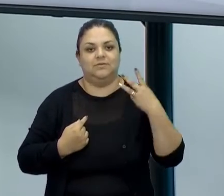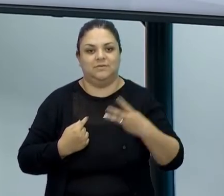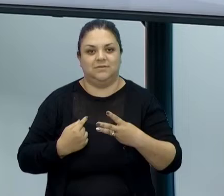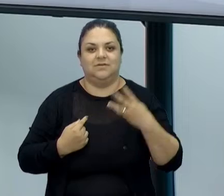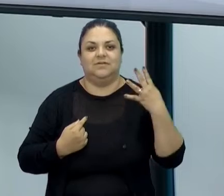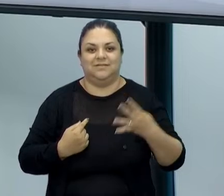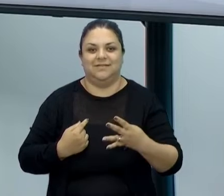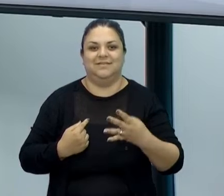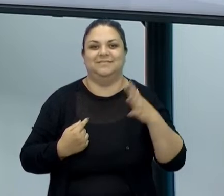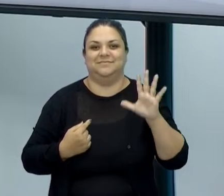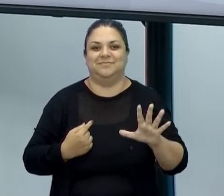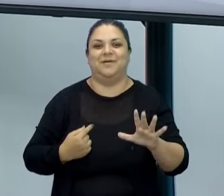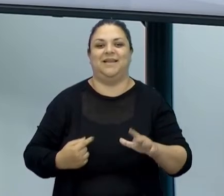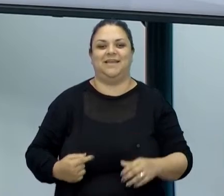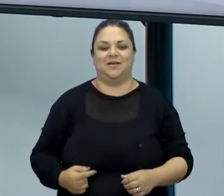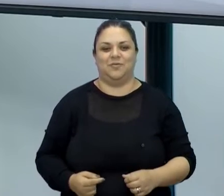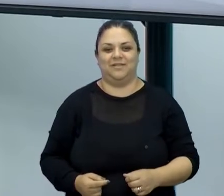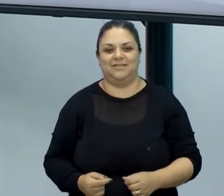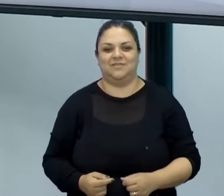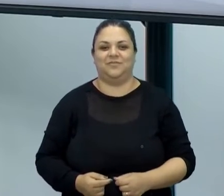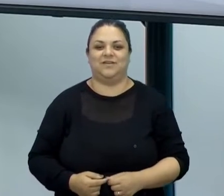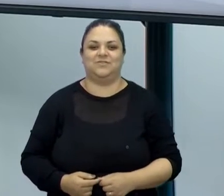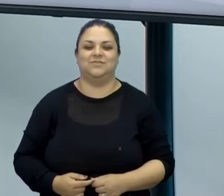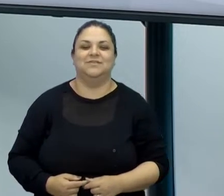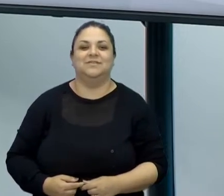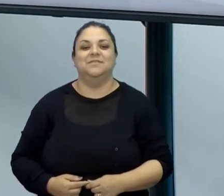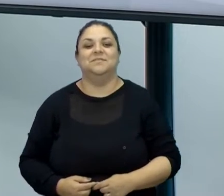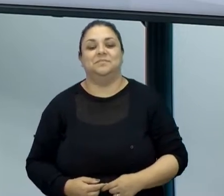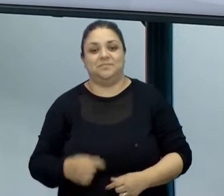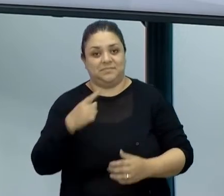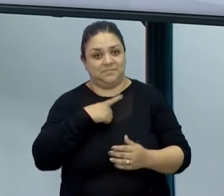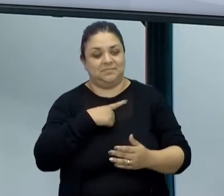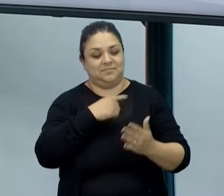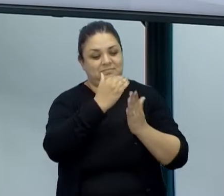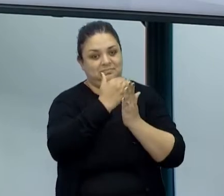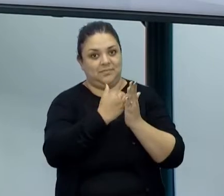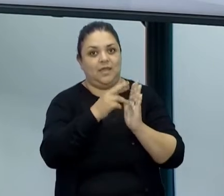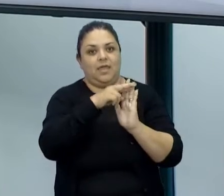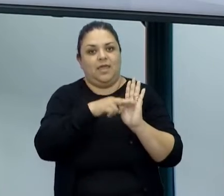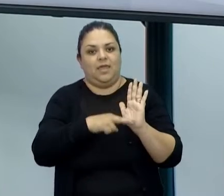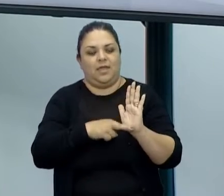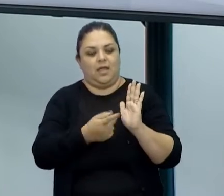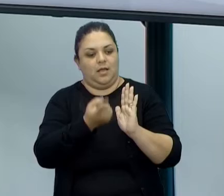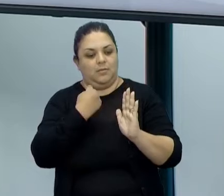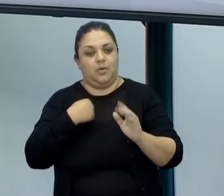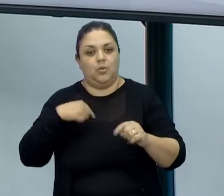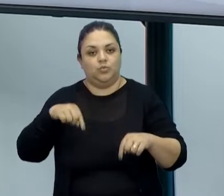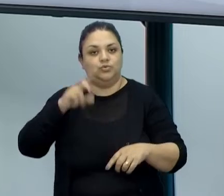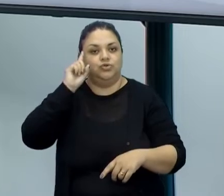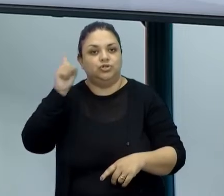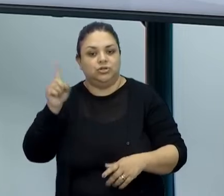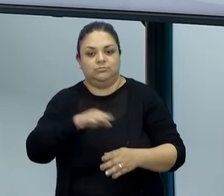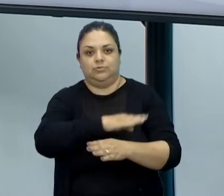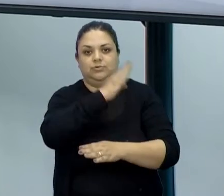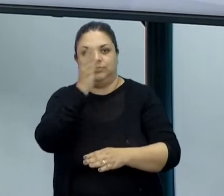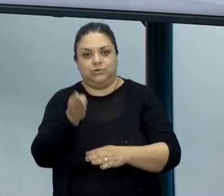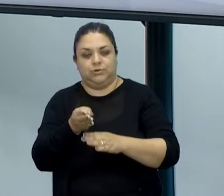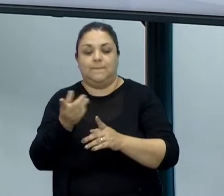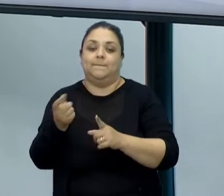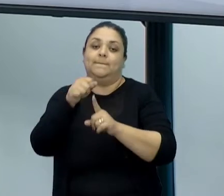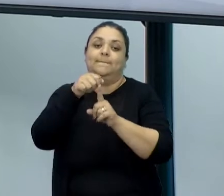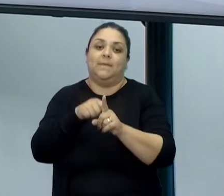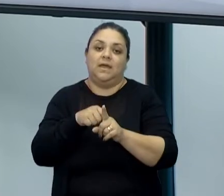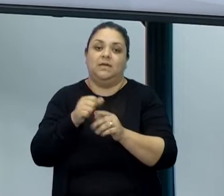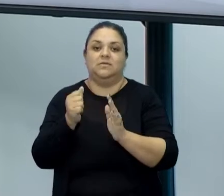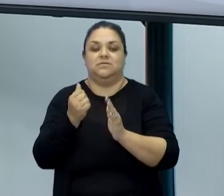fluxograma indicando quais eram os passos que o profissional tinha que seguir no seu dia a dia, no mês. Eram atividades